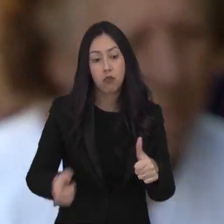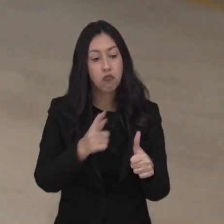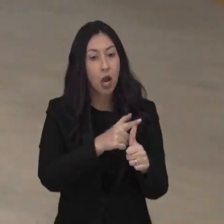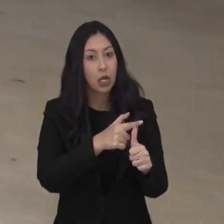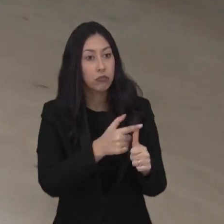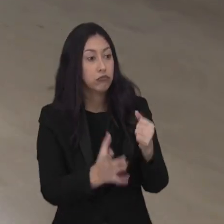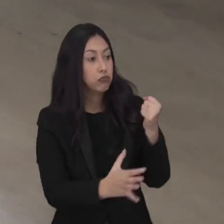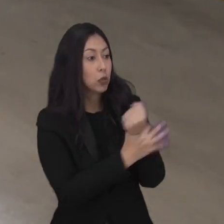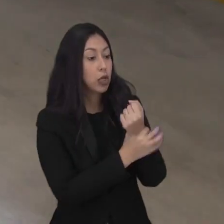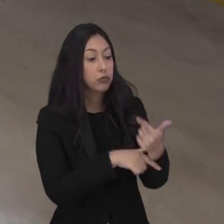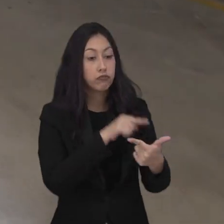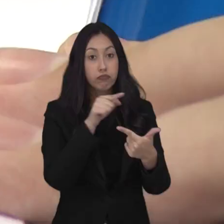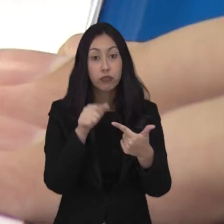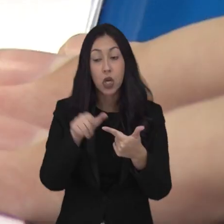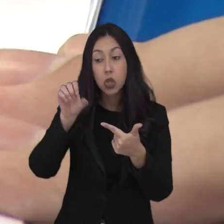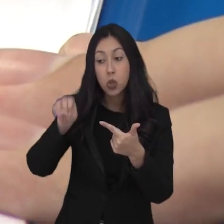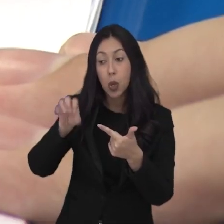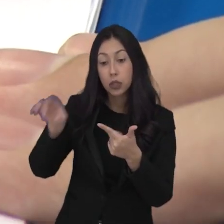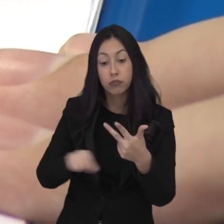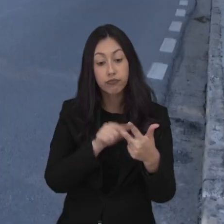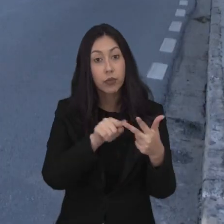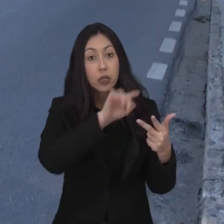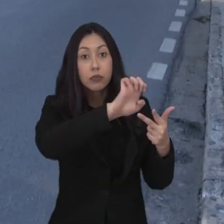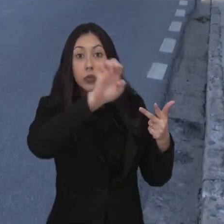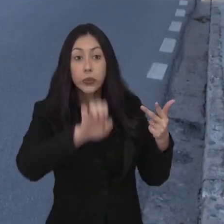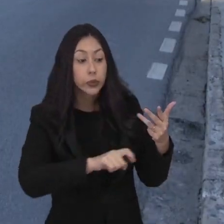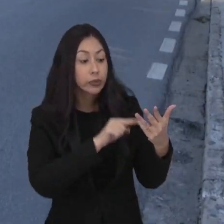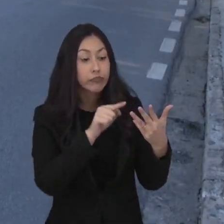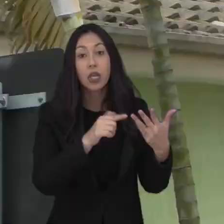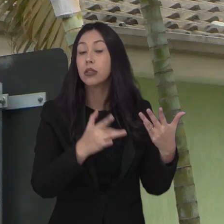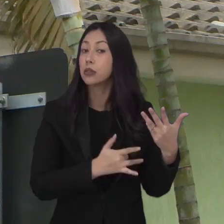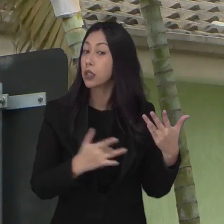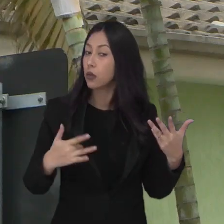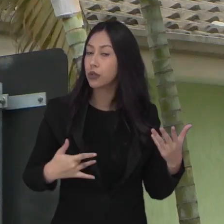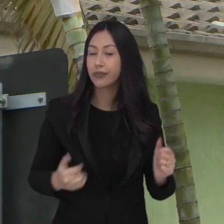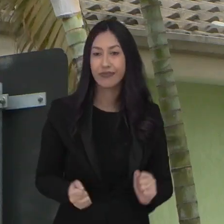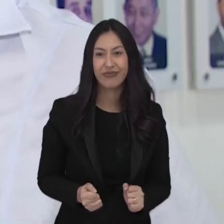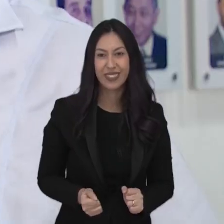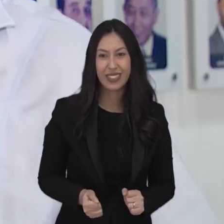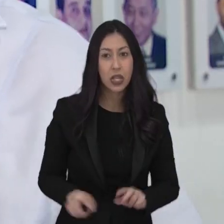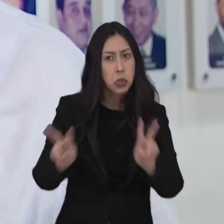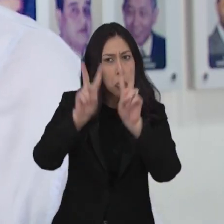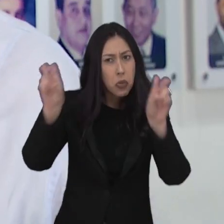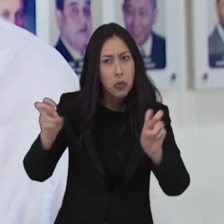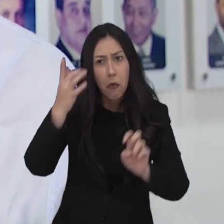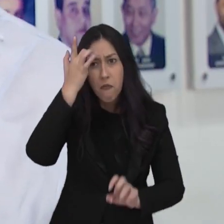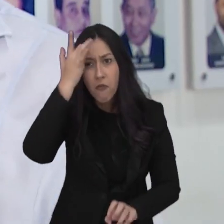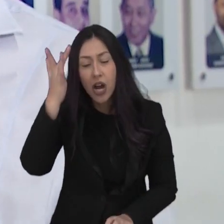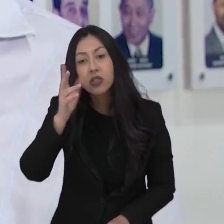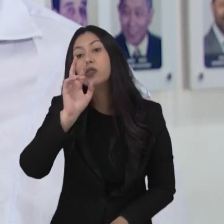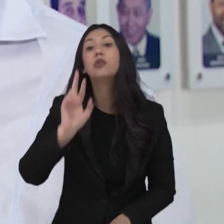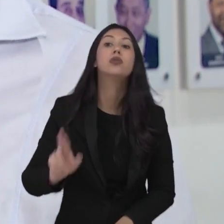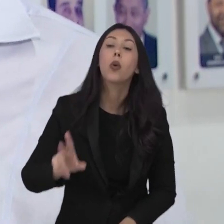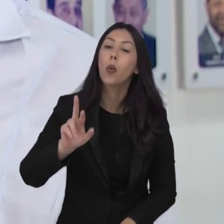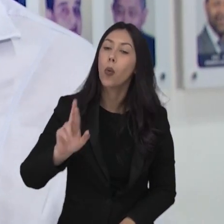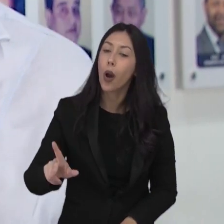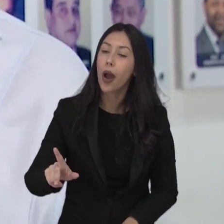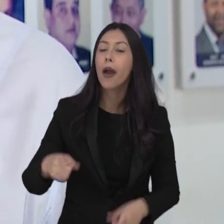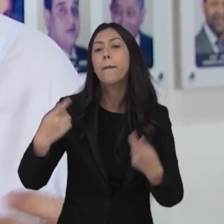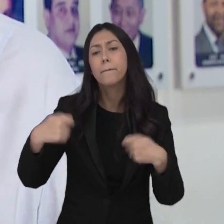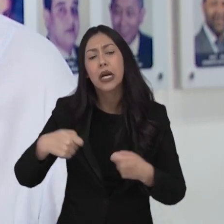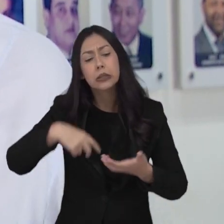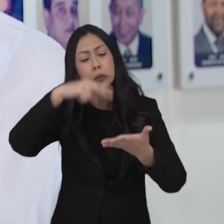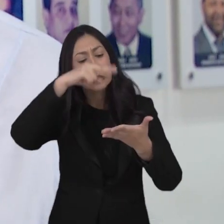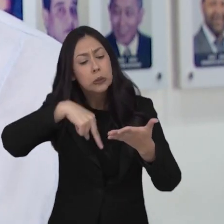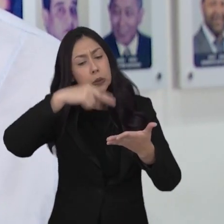população, como segurança, educação, infraestrutura e saúde. Não é fácil, não é um assunto fácil da população entender, né? Tem